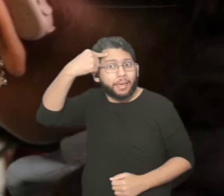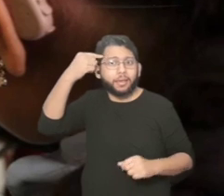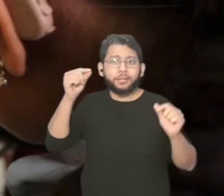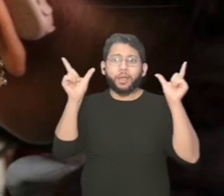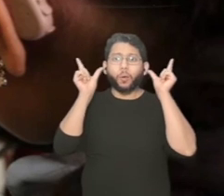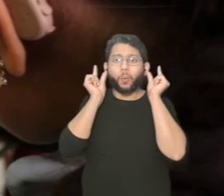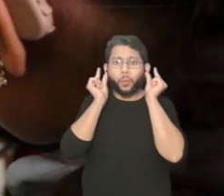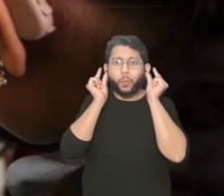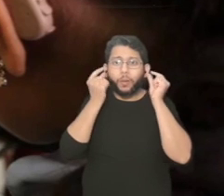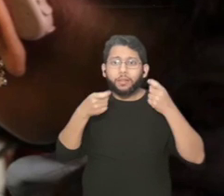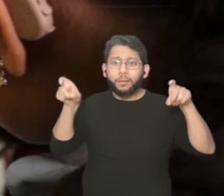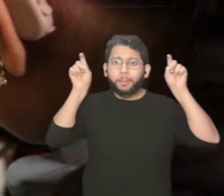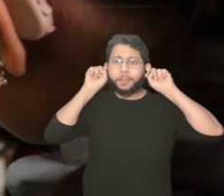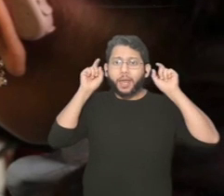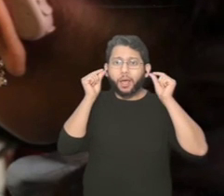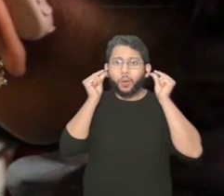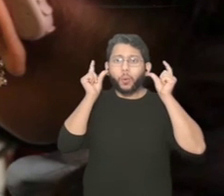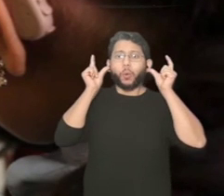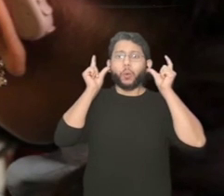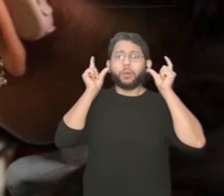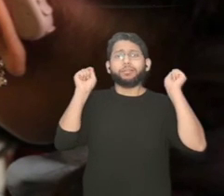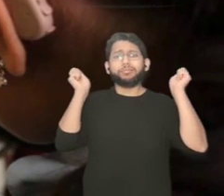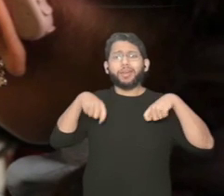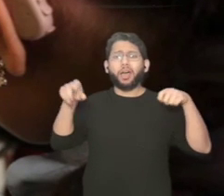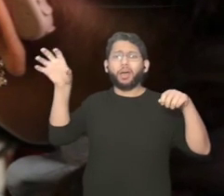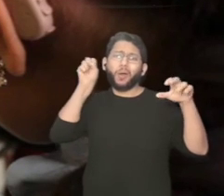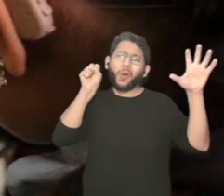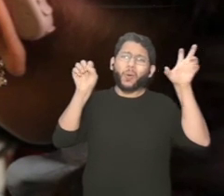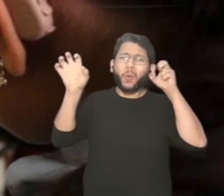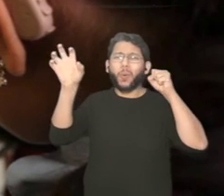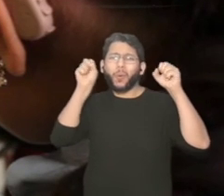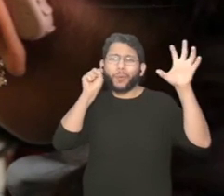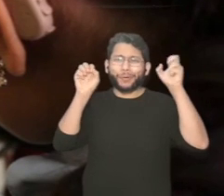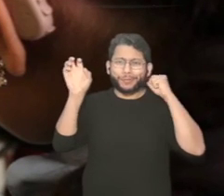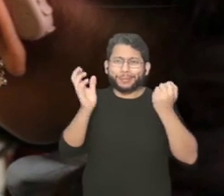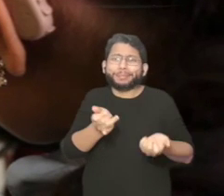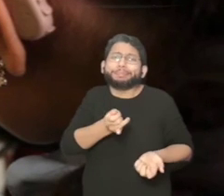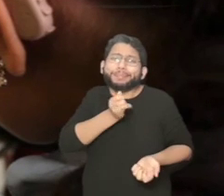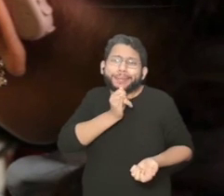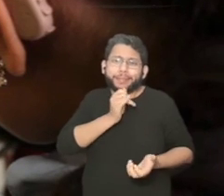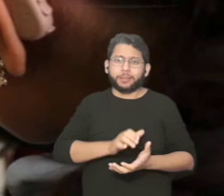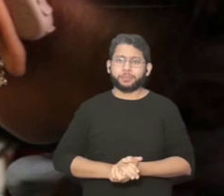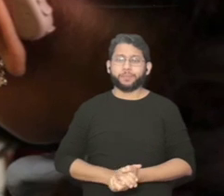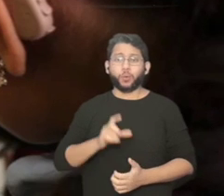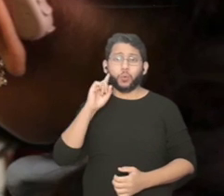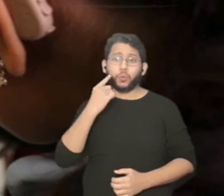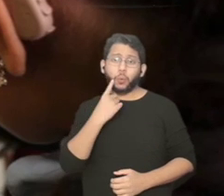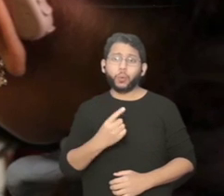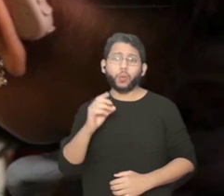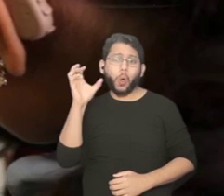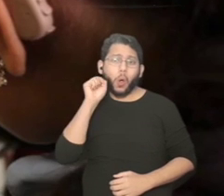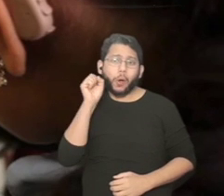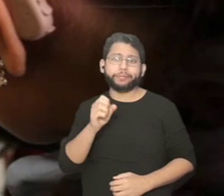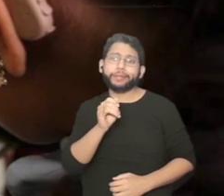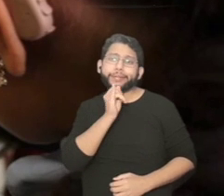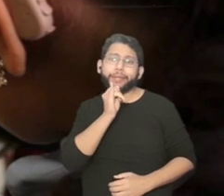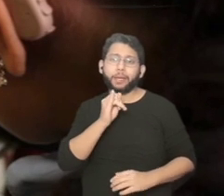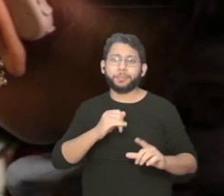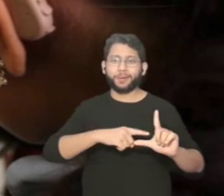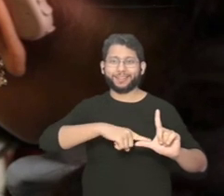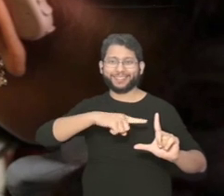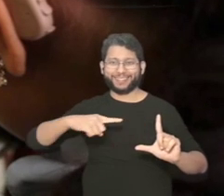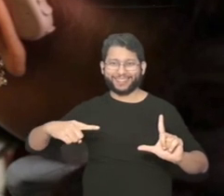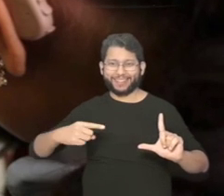de amplificação sonora individual. Então, se um surdo pode ouvir a partir de, por exemplo, 30 decibéis,